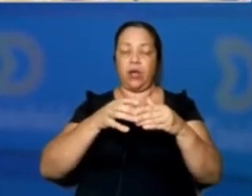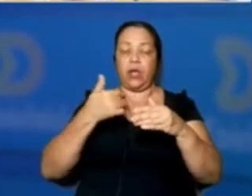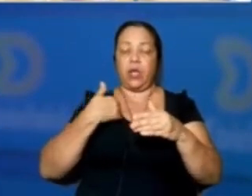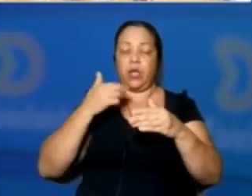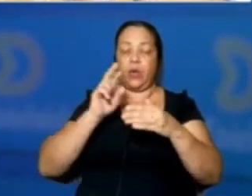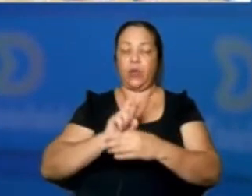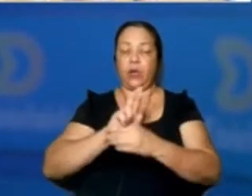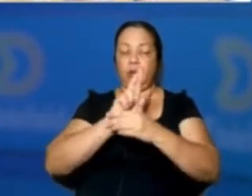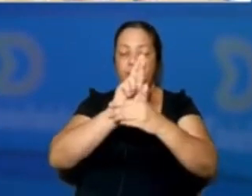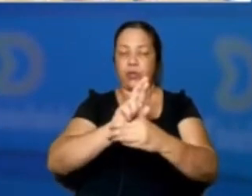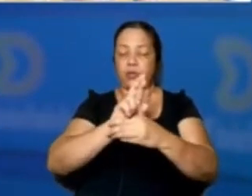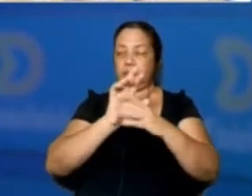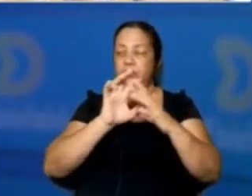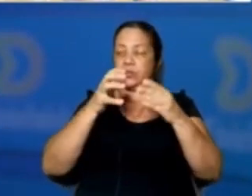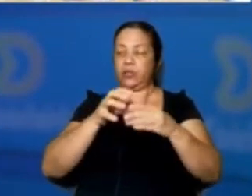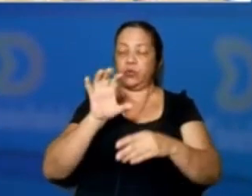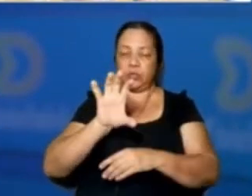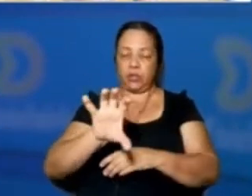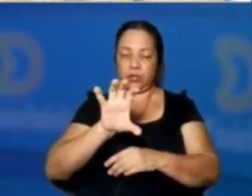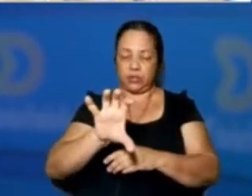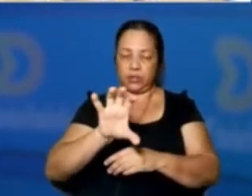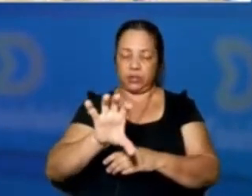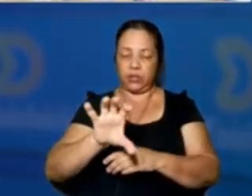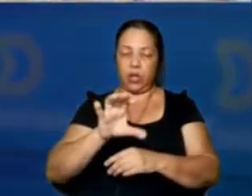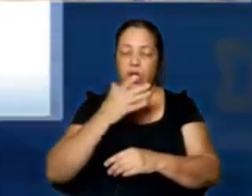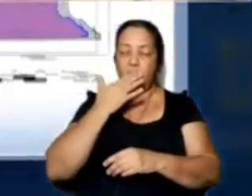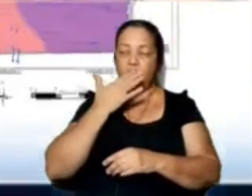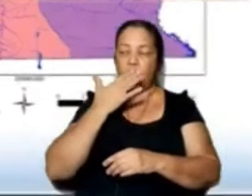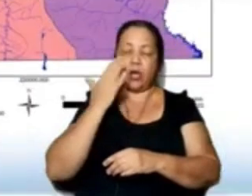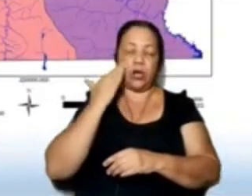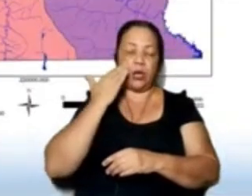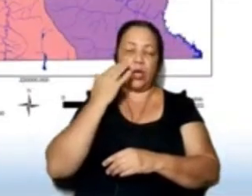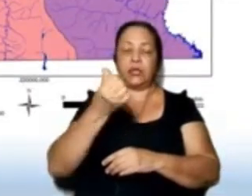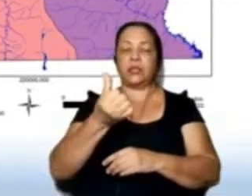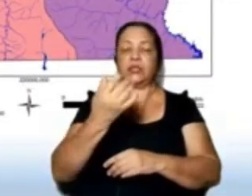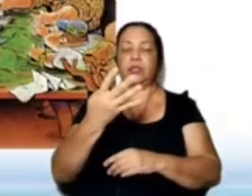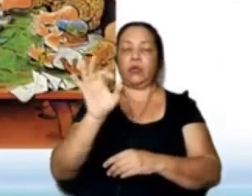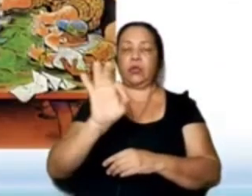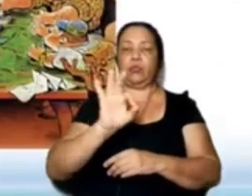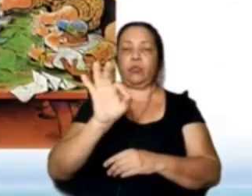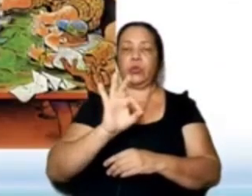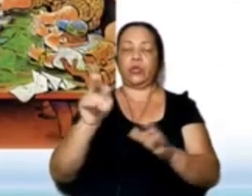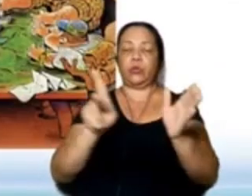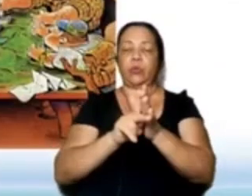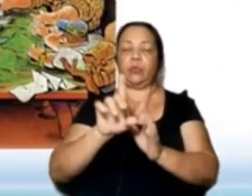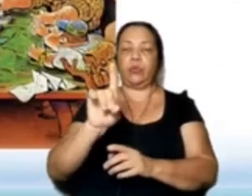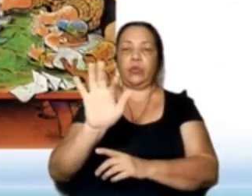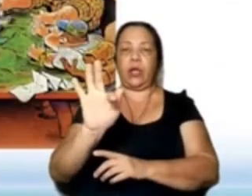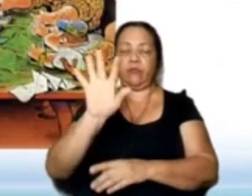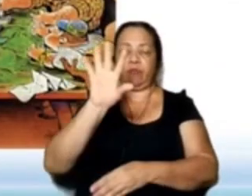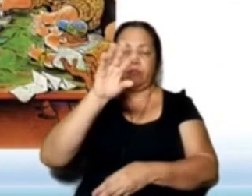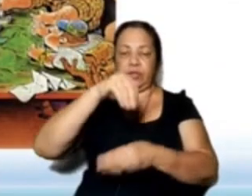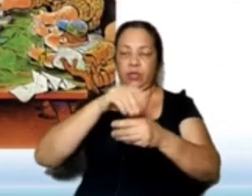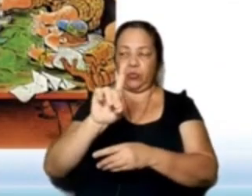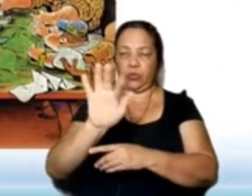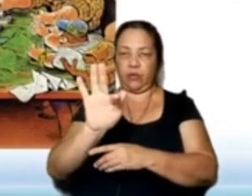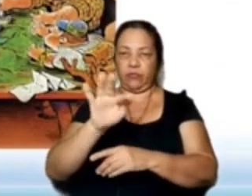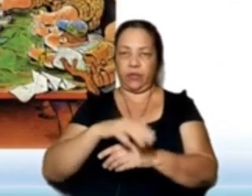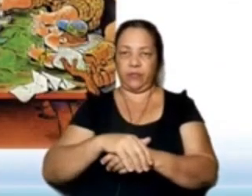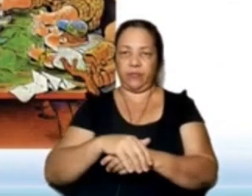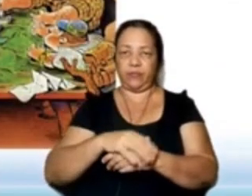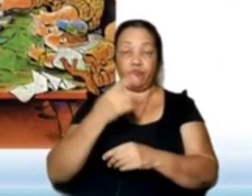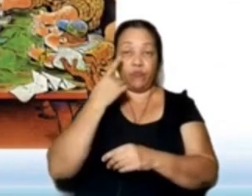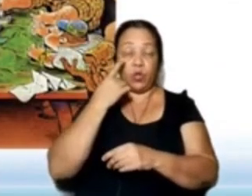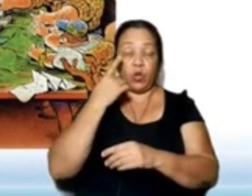essa grande área central que corresponde a 64% do Distrito Federal. Então, como eu falei,